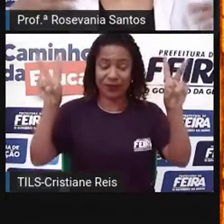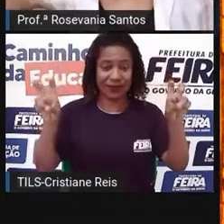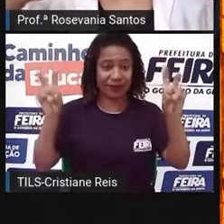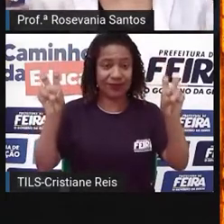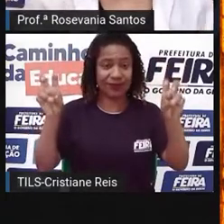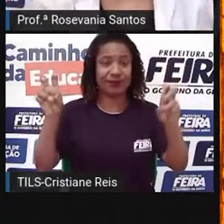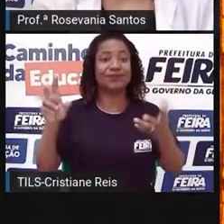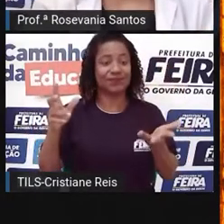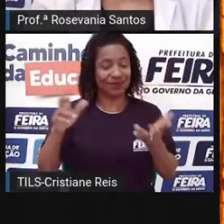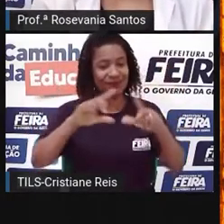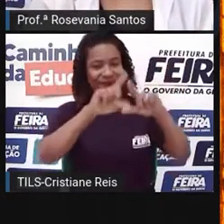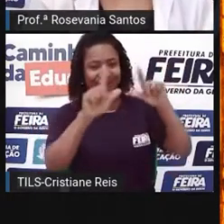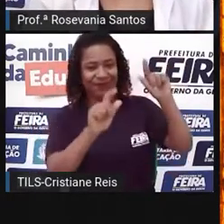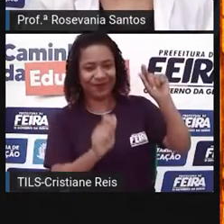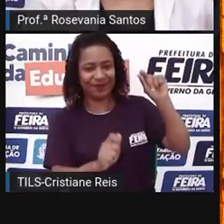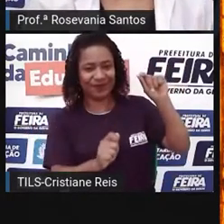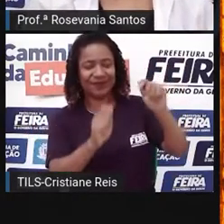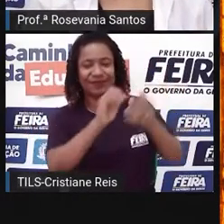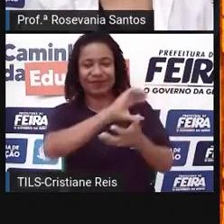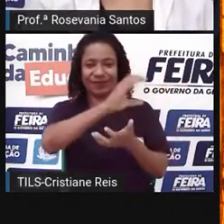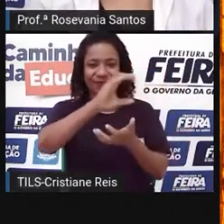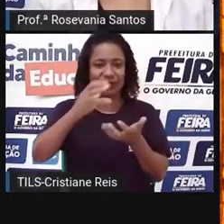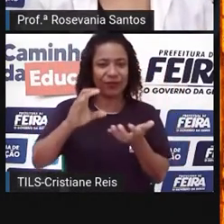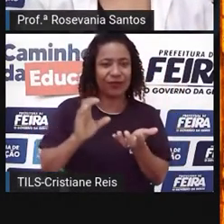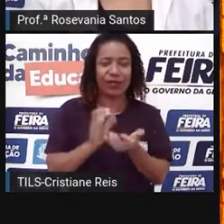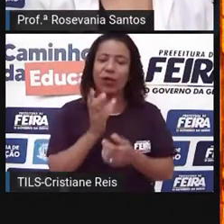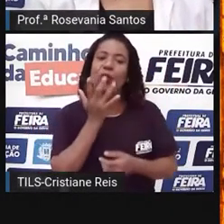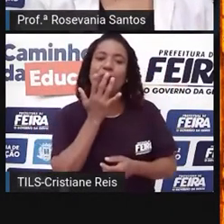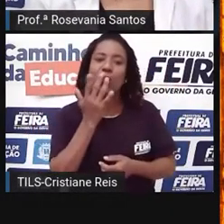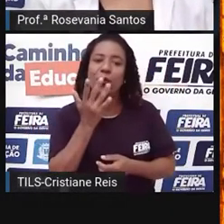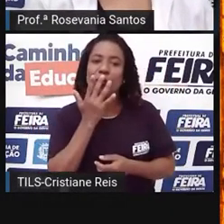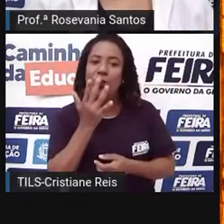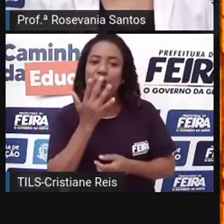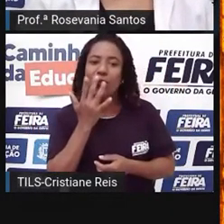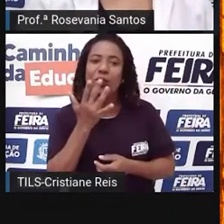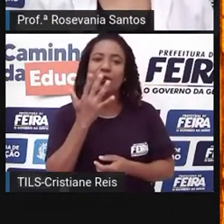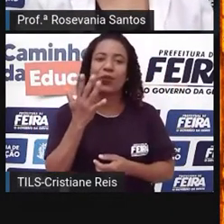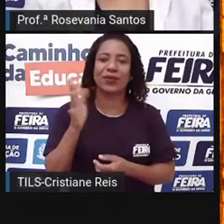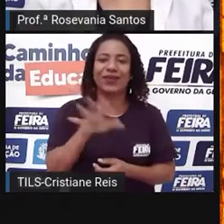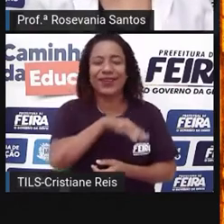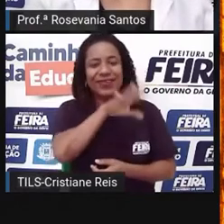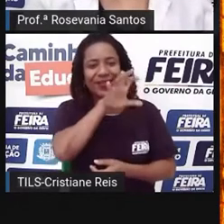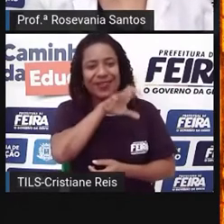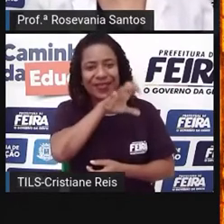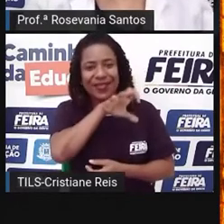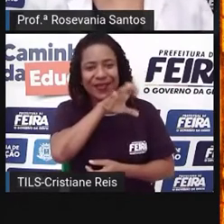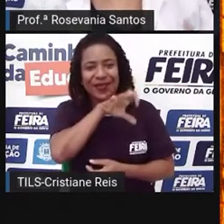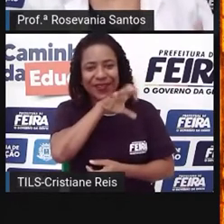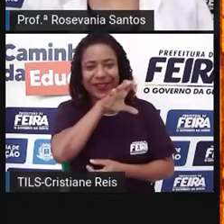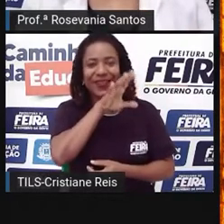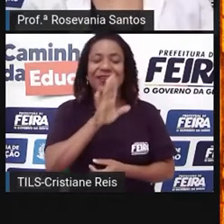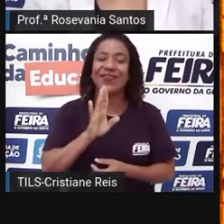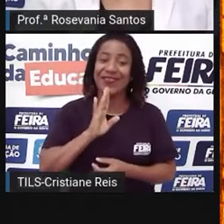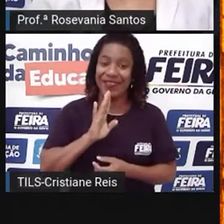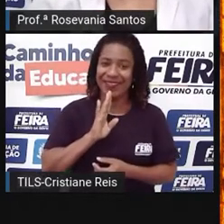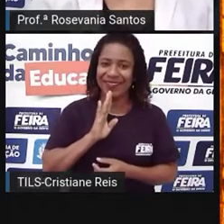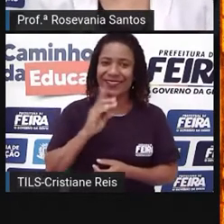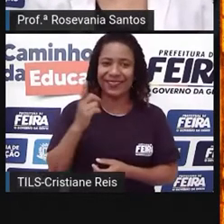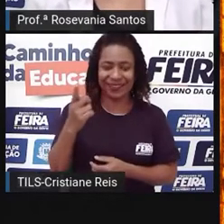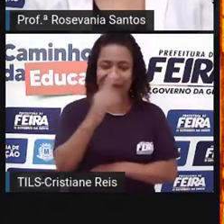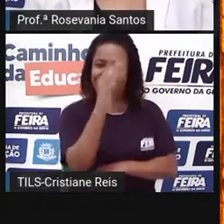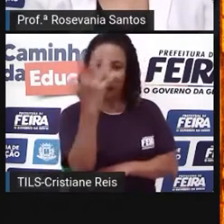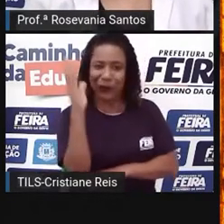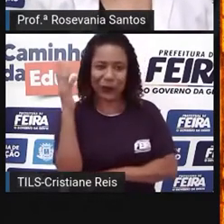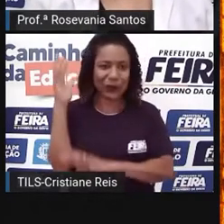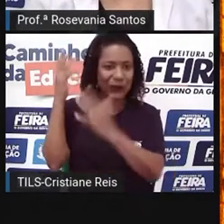trouxe assim essa imagem, né, bem colorida, a questão dos animais, para a gente já lembrar, né, da savana